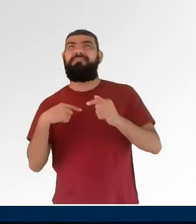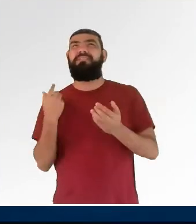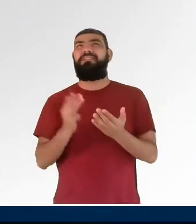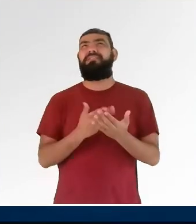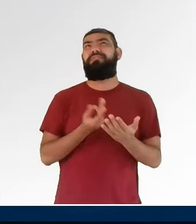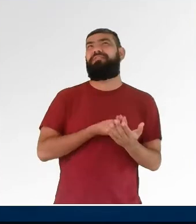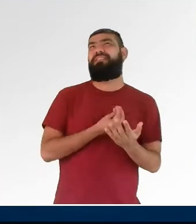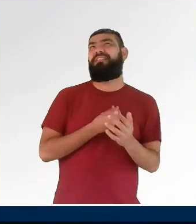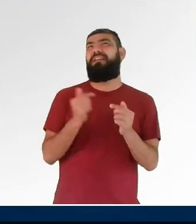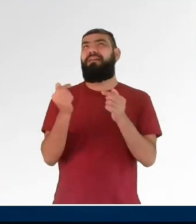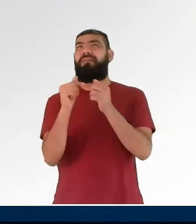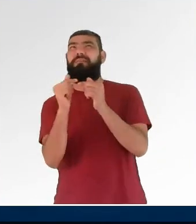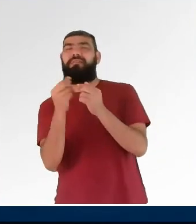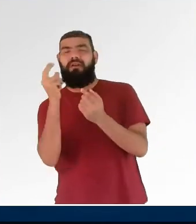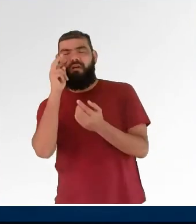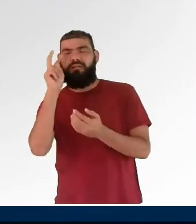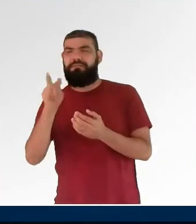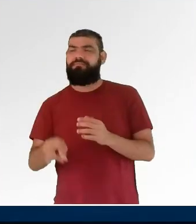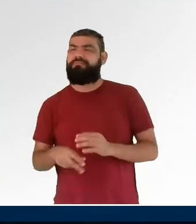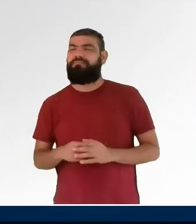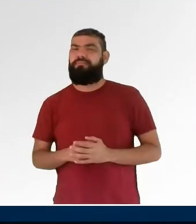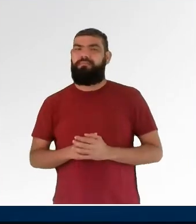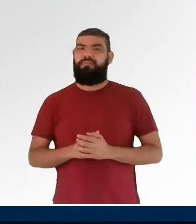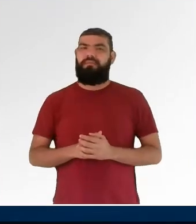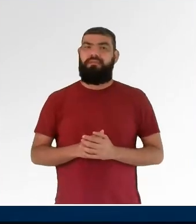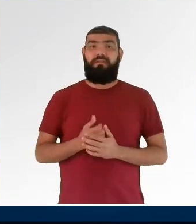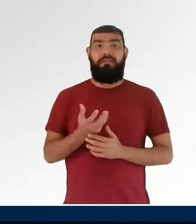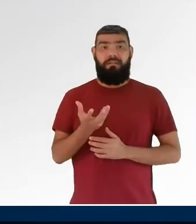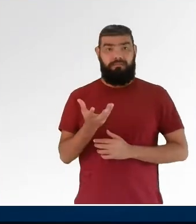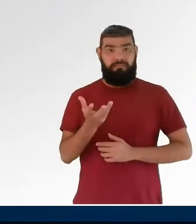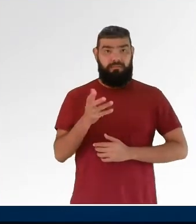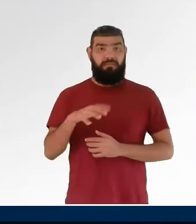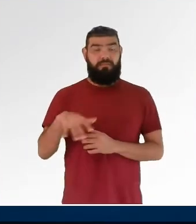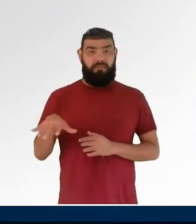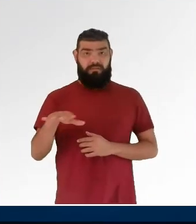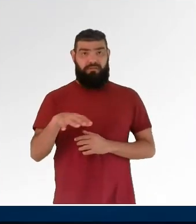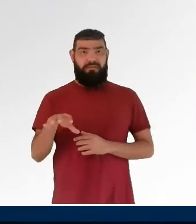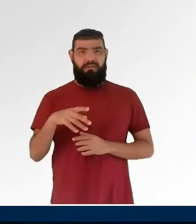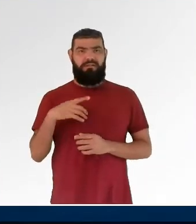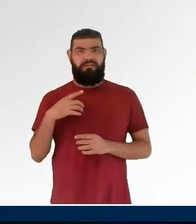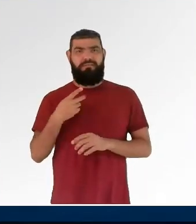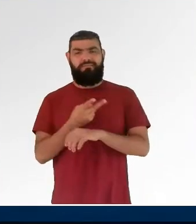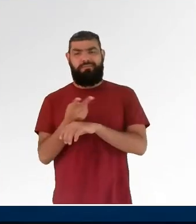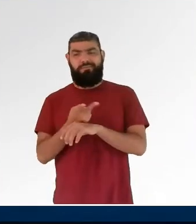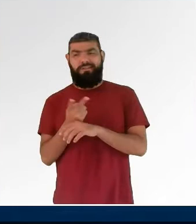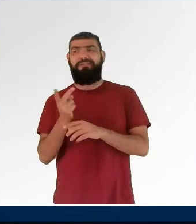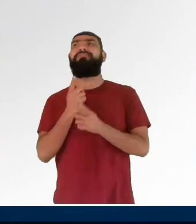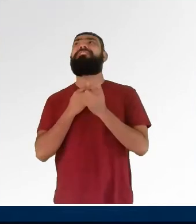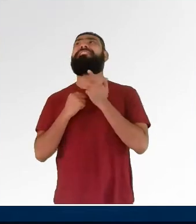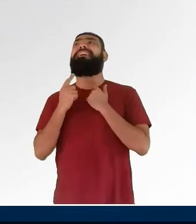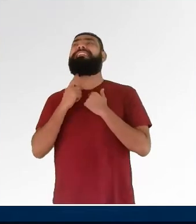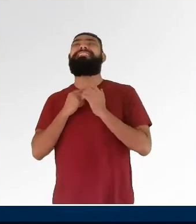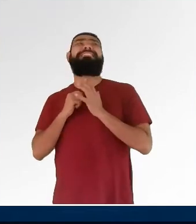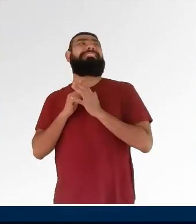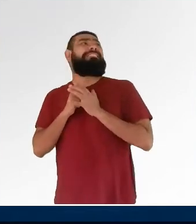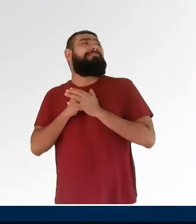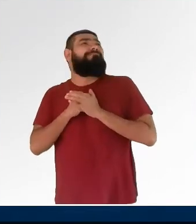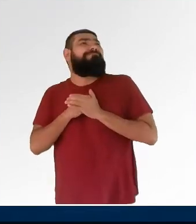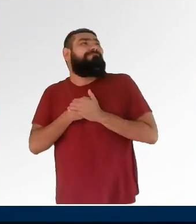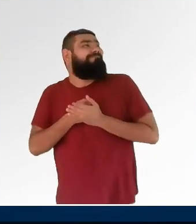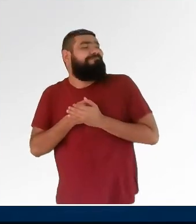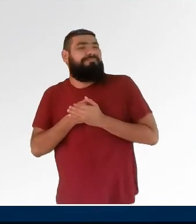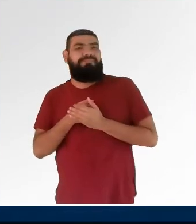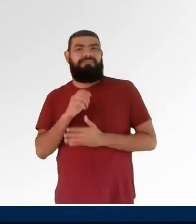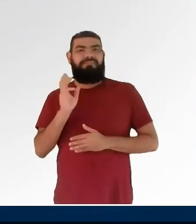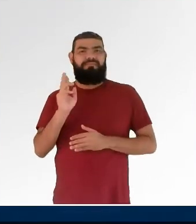como é dito aí. Ela quer um lugar, eu tenho que achar um lugar para esconder as vontades. Então, ela já faz uma